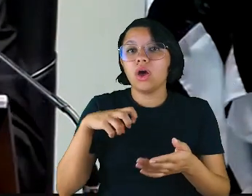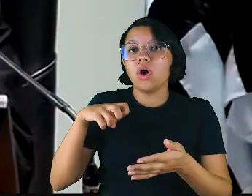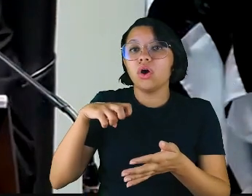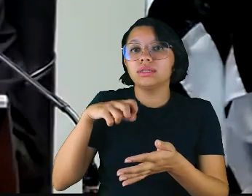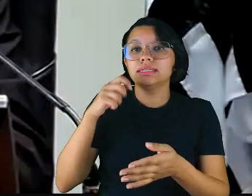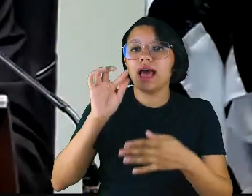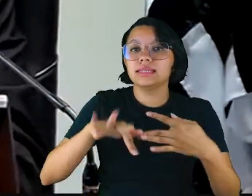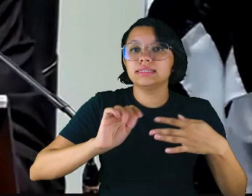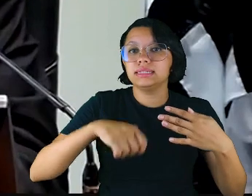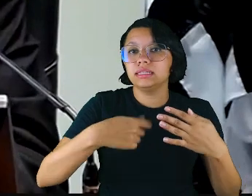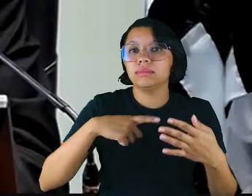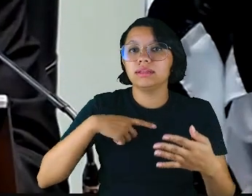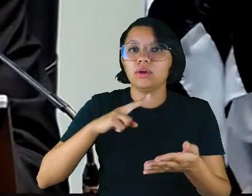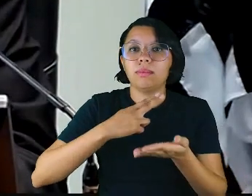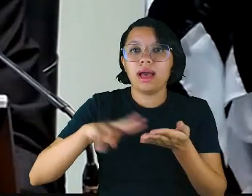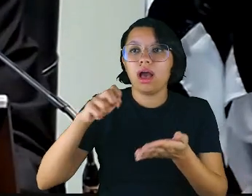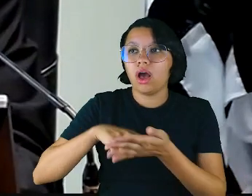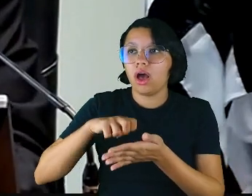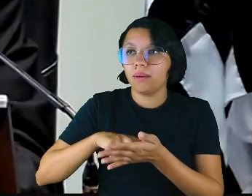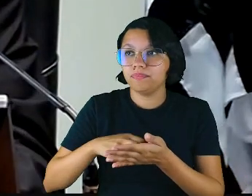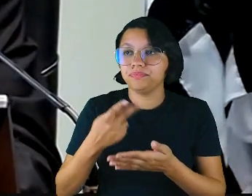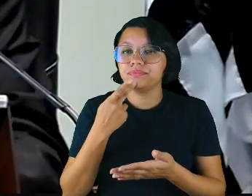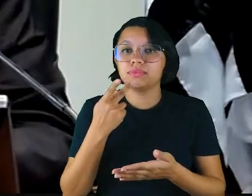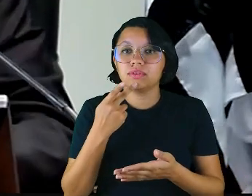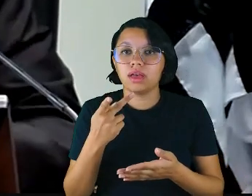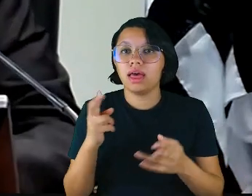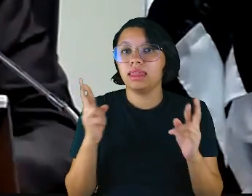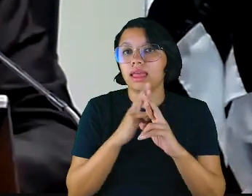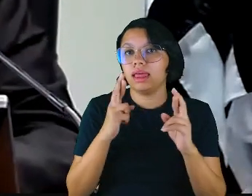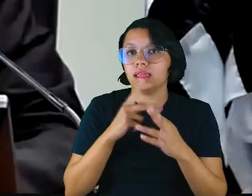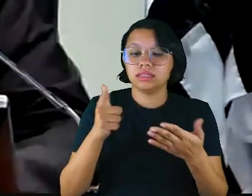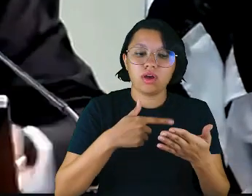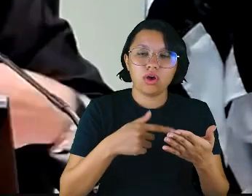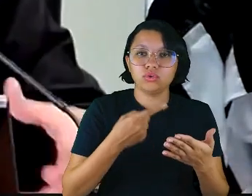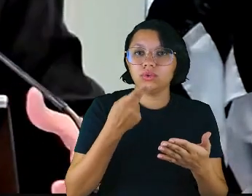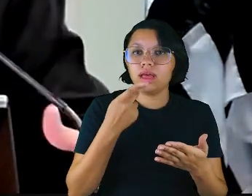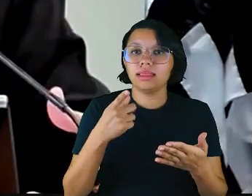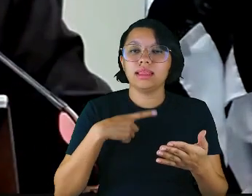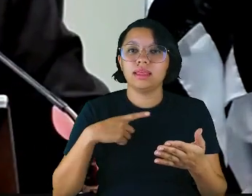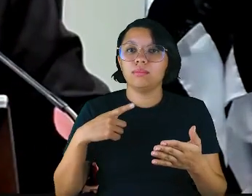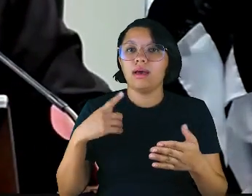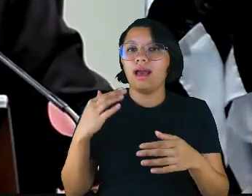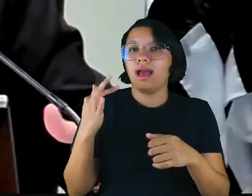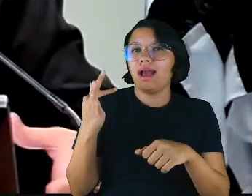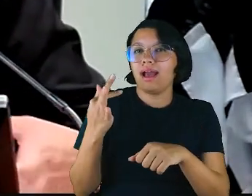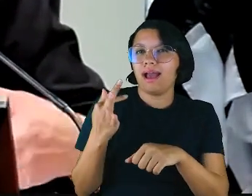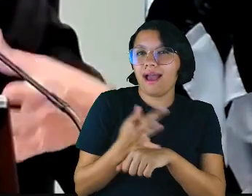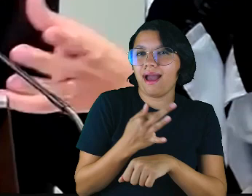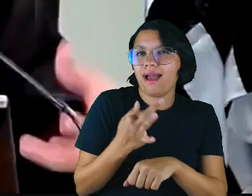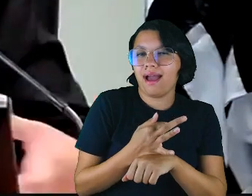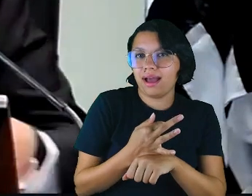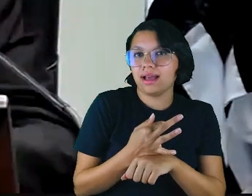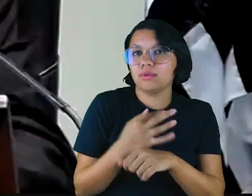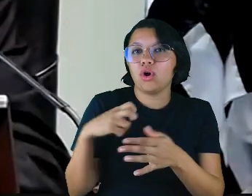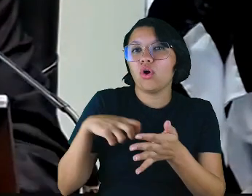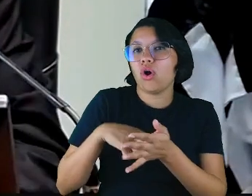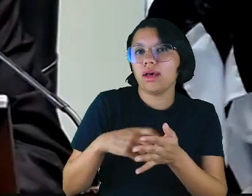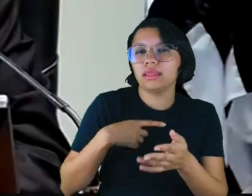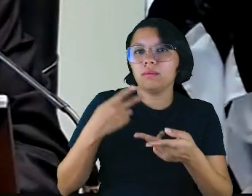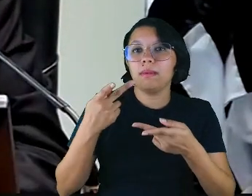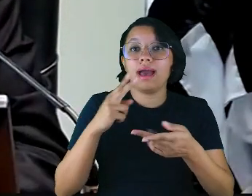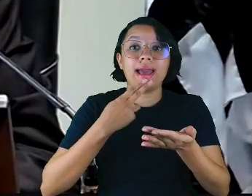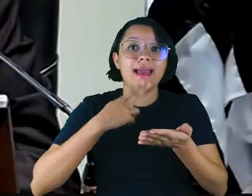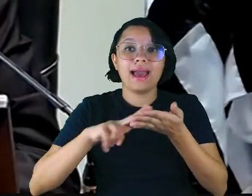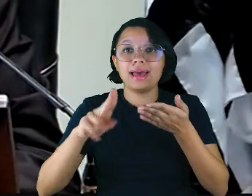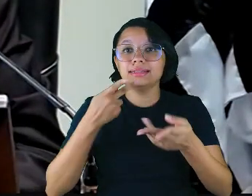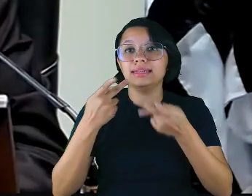carga condenatória. Ele trabalhava com aquele conceito do Pontes de Miranda, de cargas. Ele fala, tem uma carga declaratória, mas carrega uma carga condenatória,